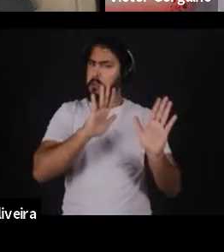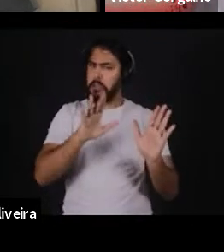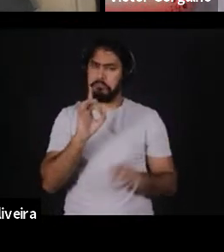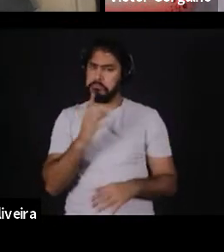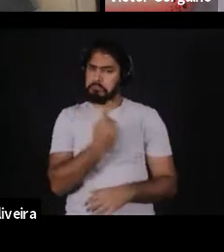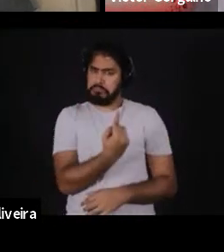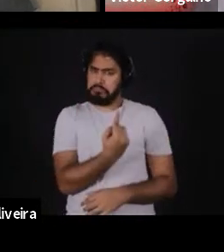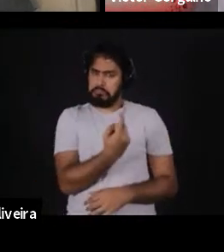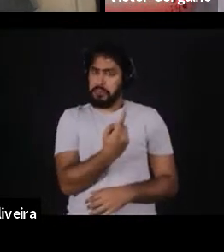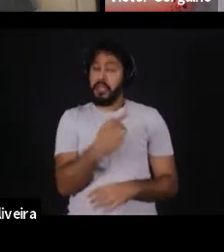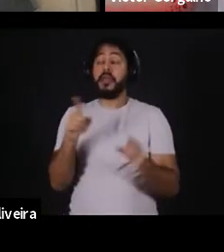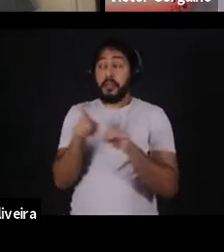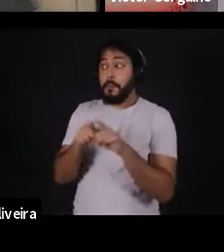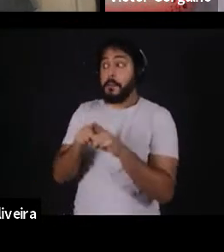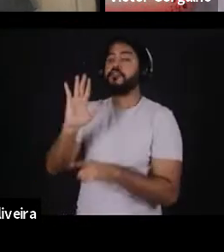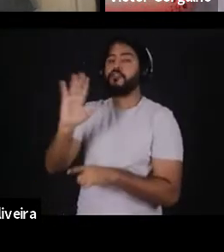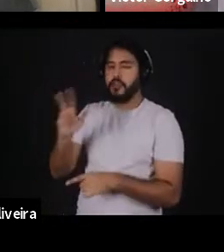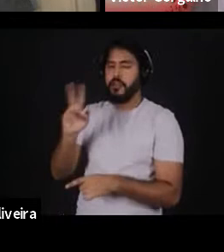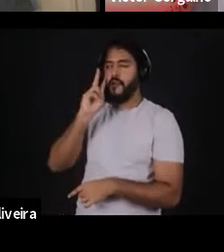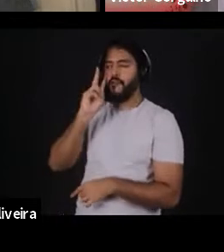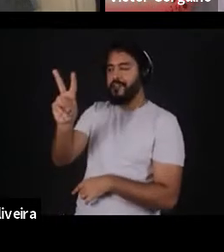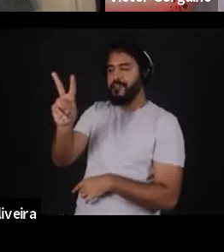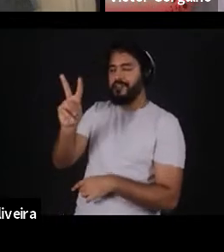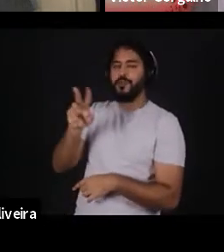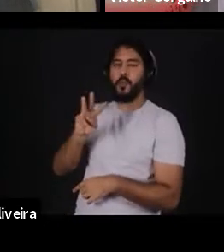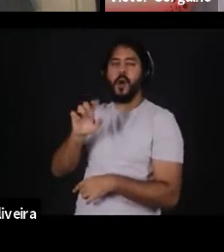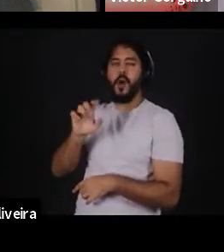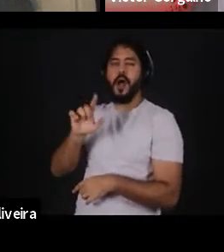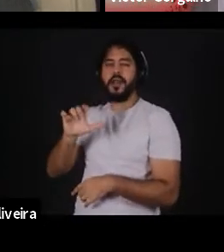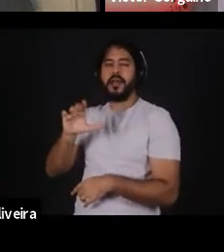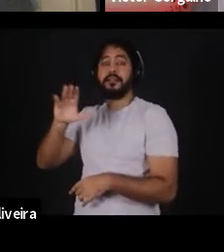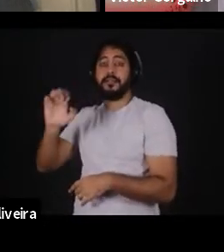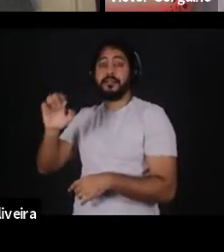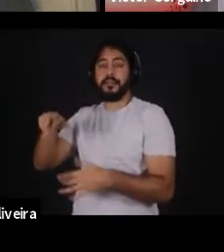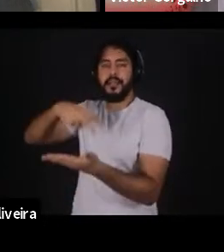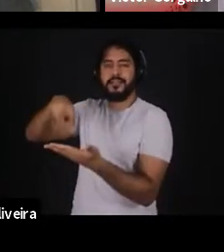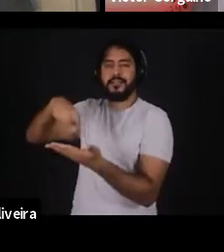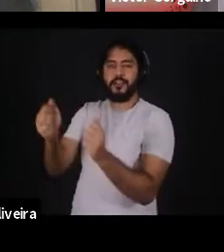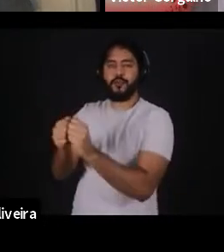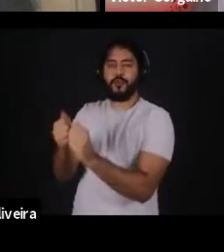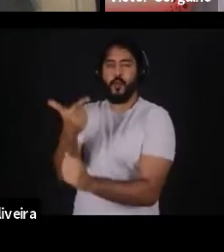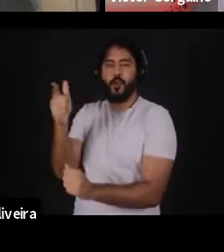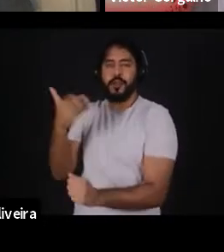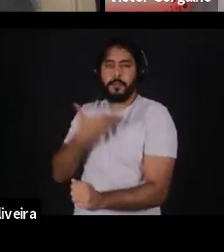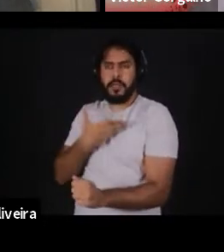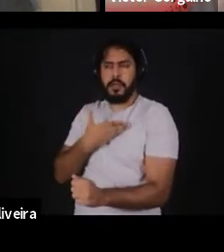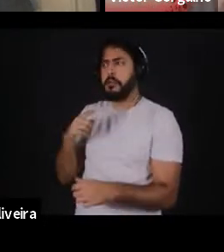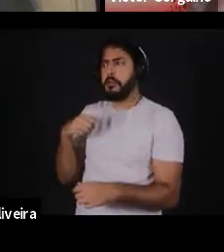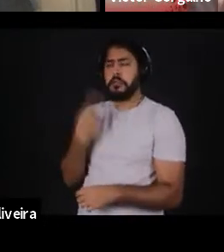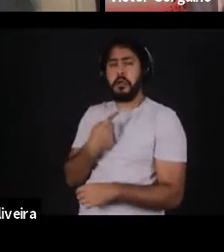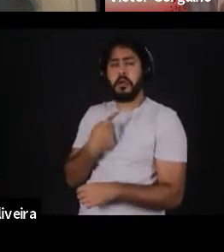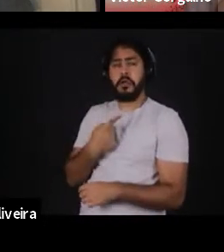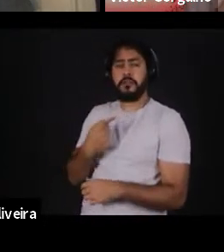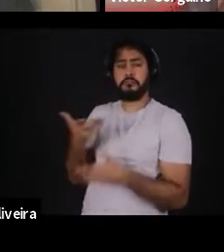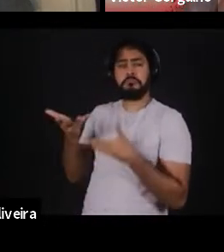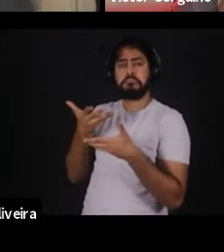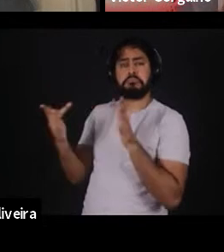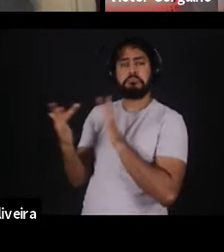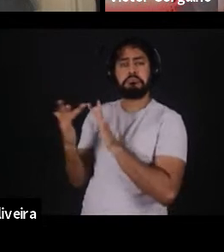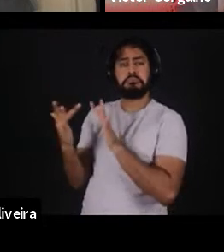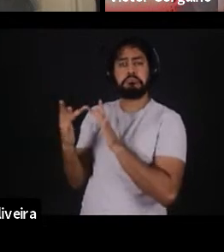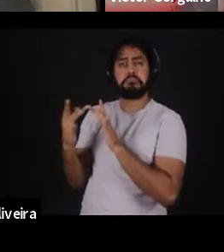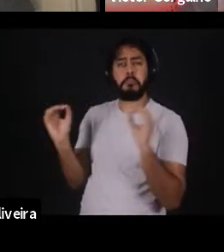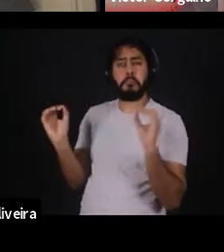e eu já tinha visto o Wallace dançar com uma outra amiga, e mesmo sem fa ter falado com ele antes, mesmo sem enfim, sem ter conversado